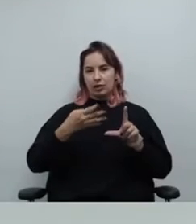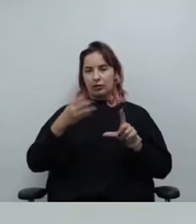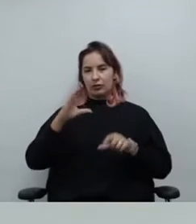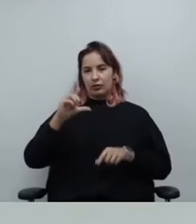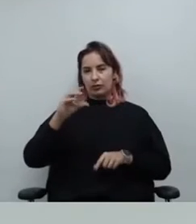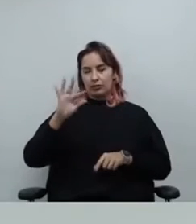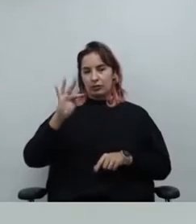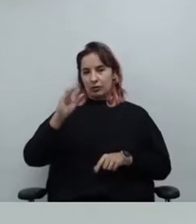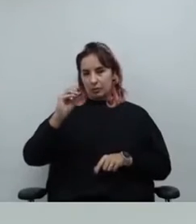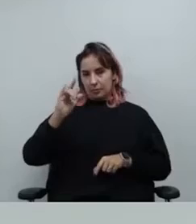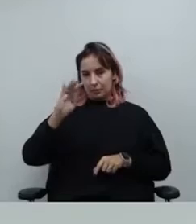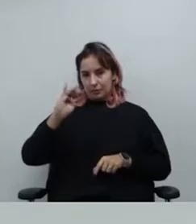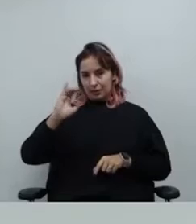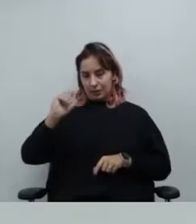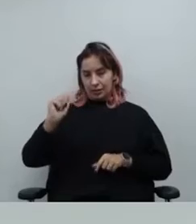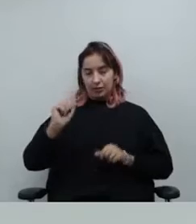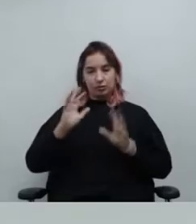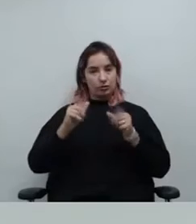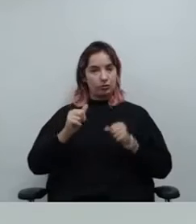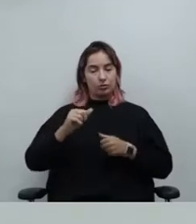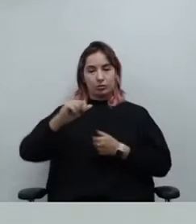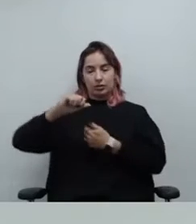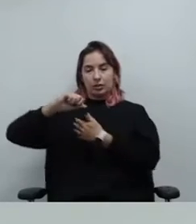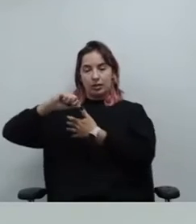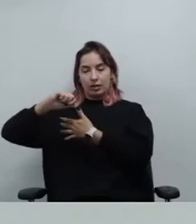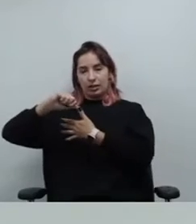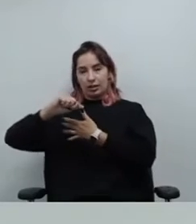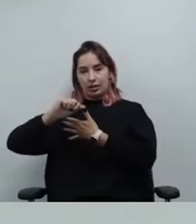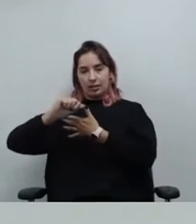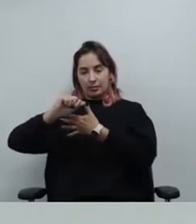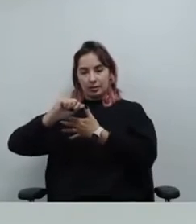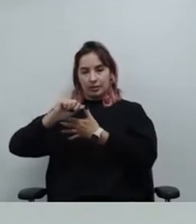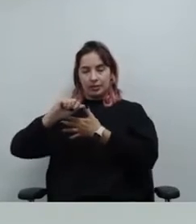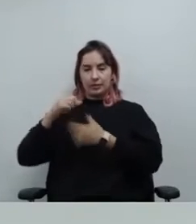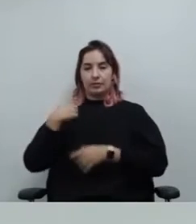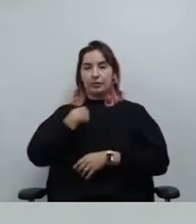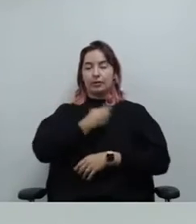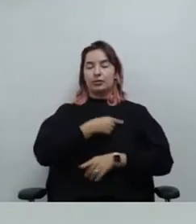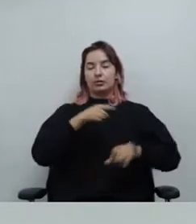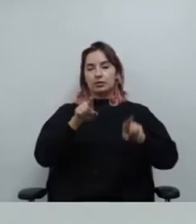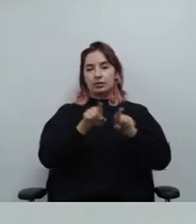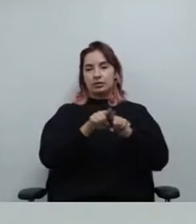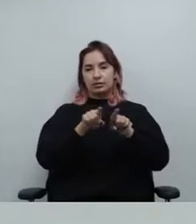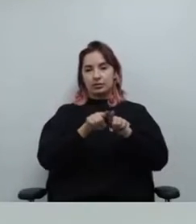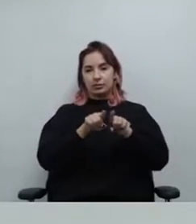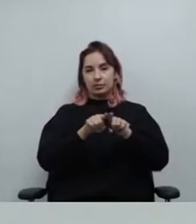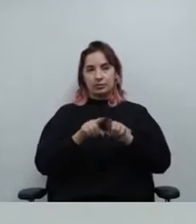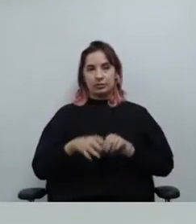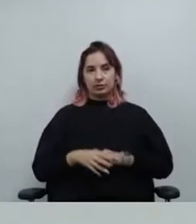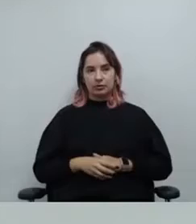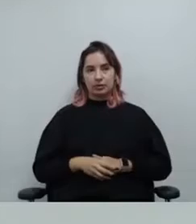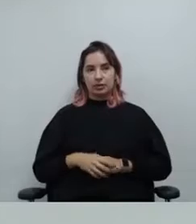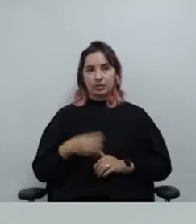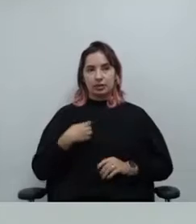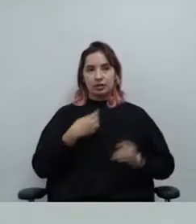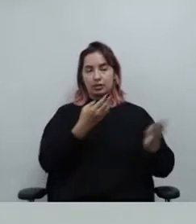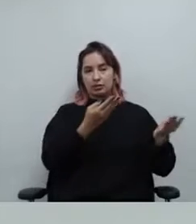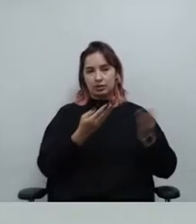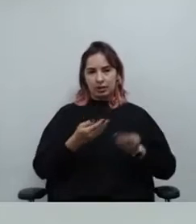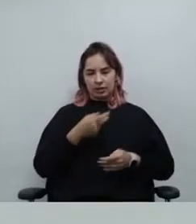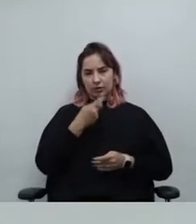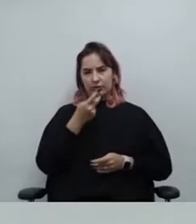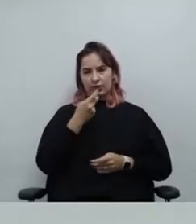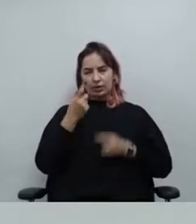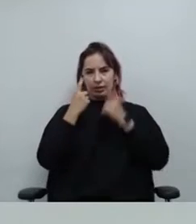de toda a América. Nesse sentido, nós também eu trago uma fala